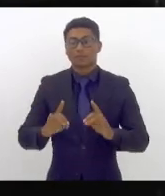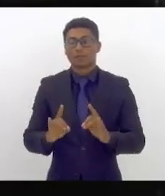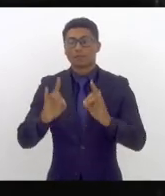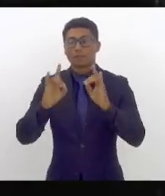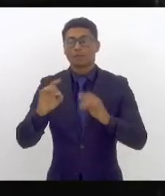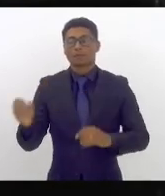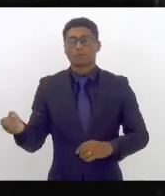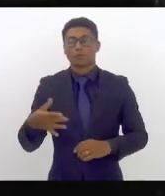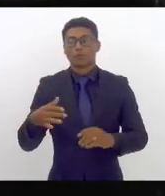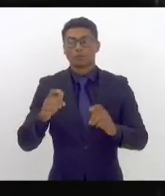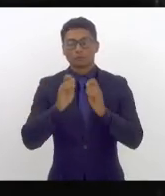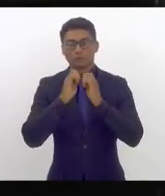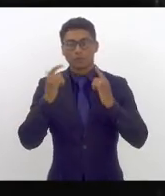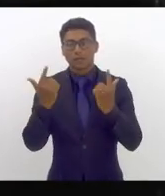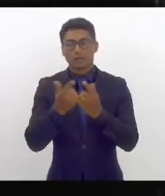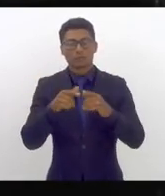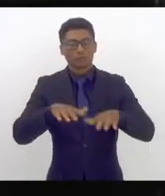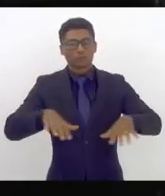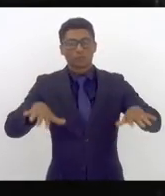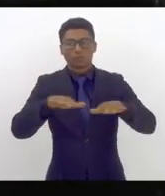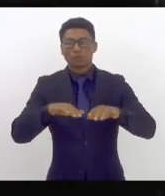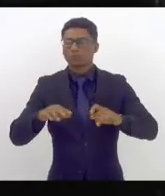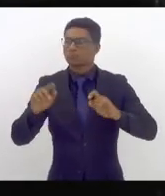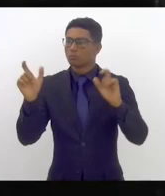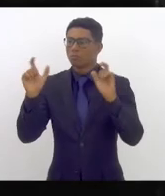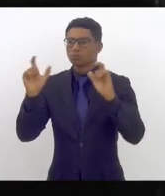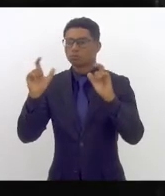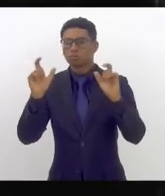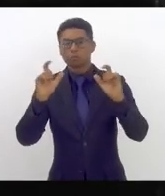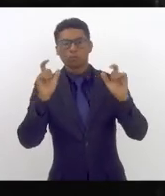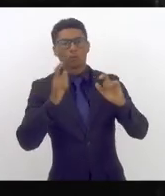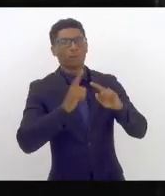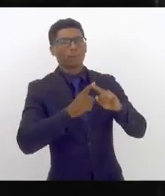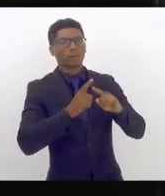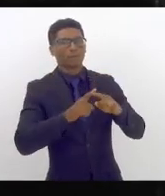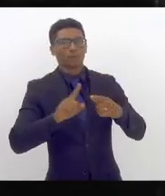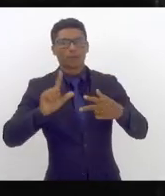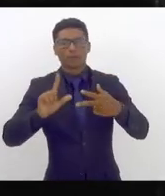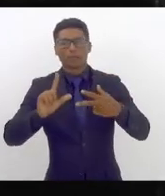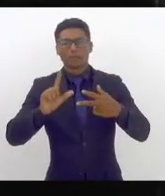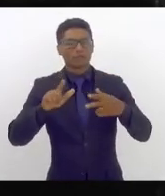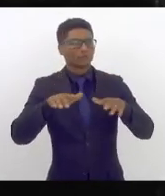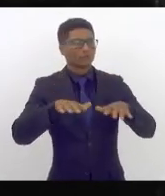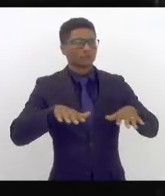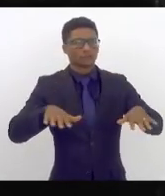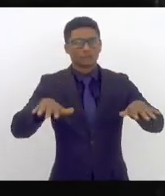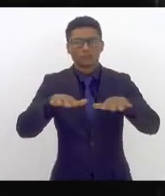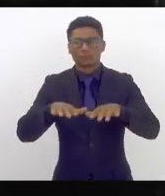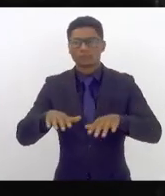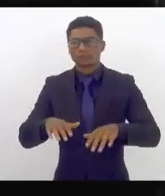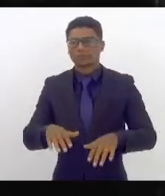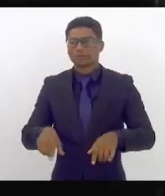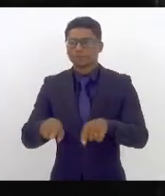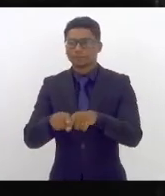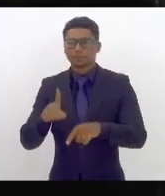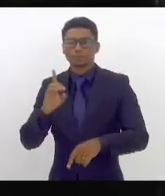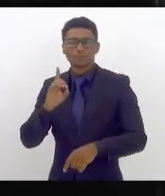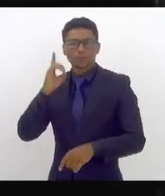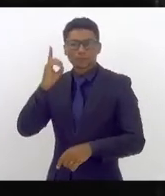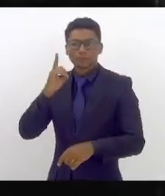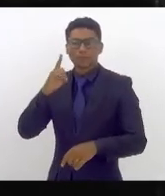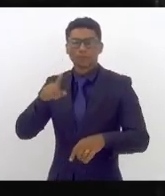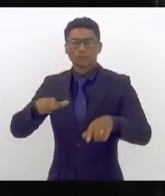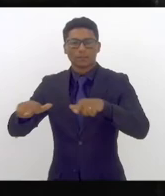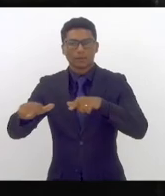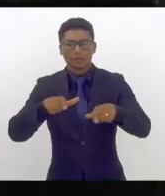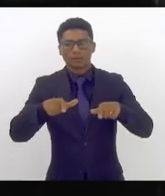saíram bastante impressionados com todo o processo legislativo com atuação dos parlamentares na casa